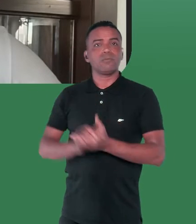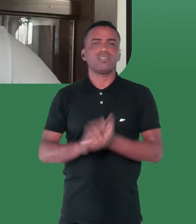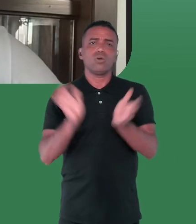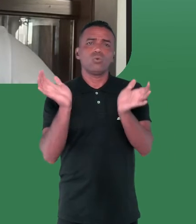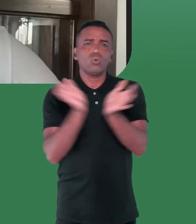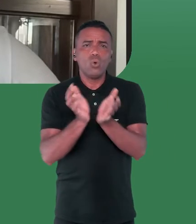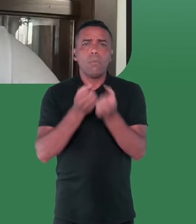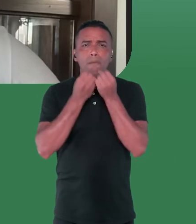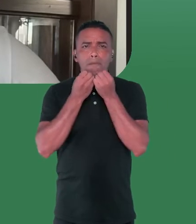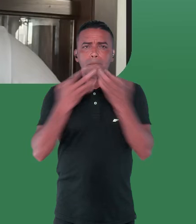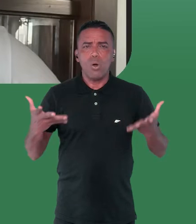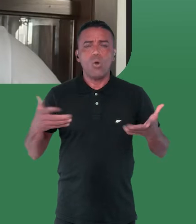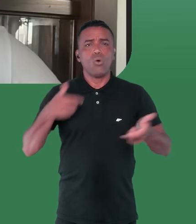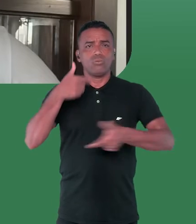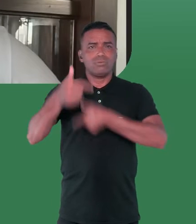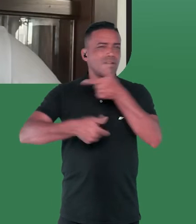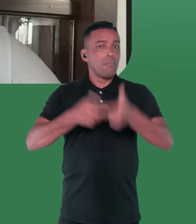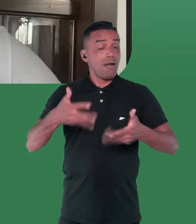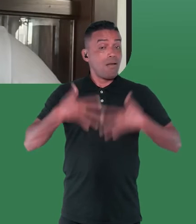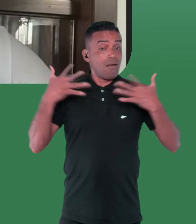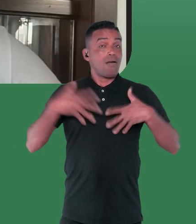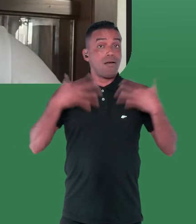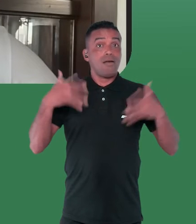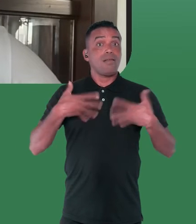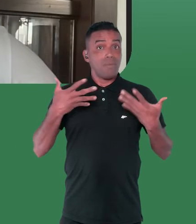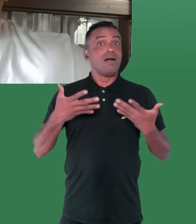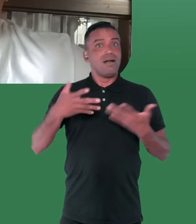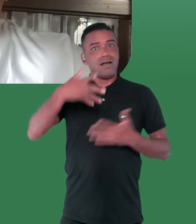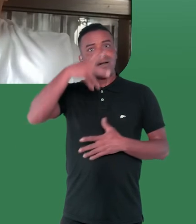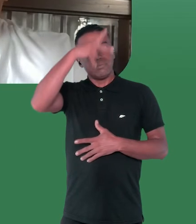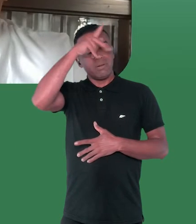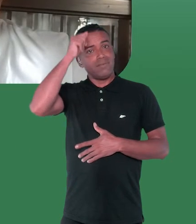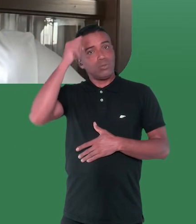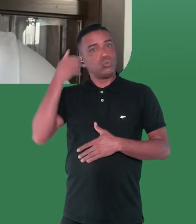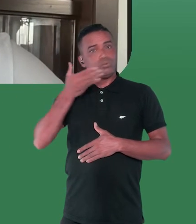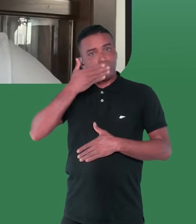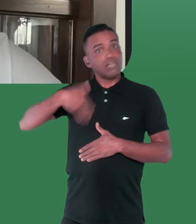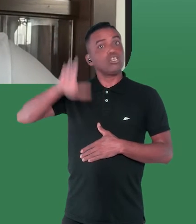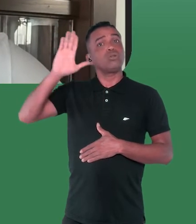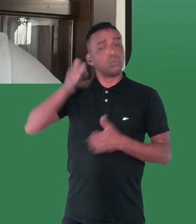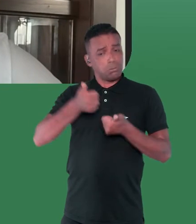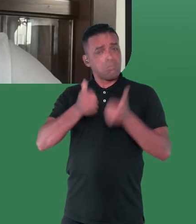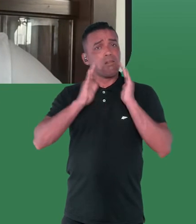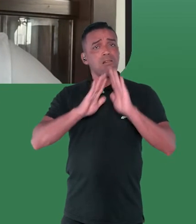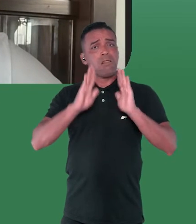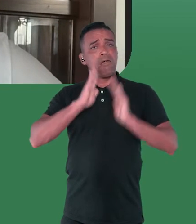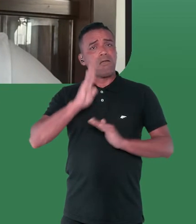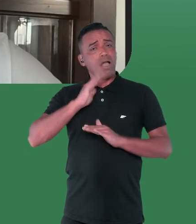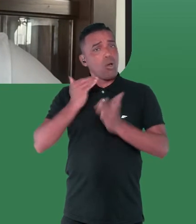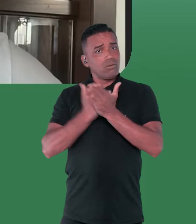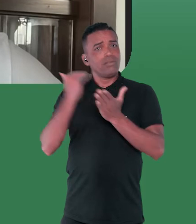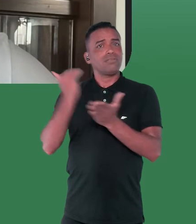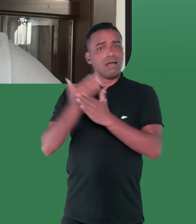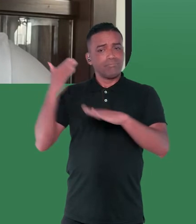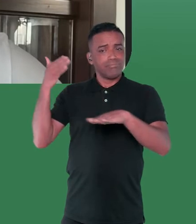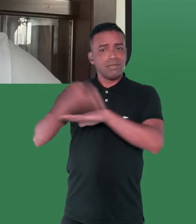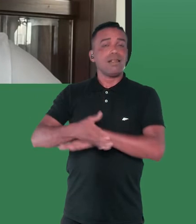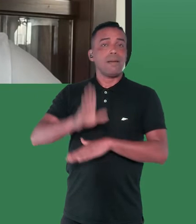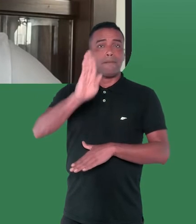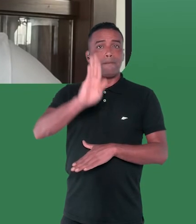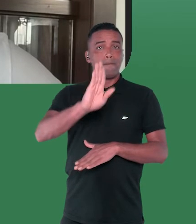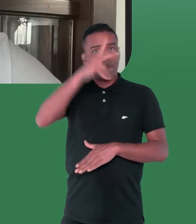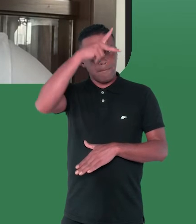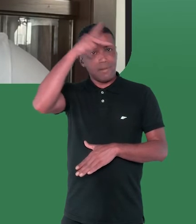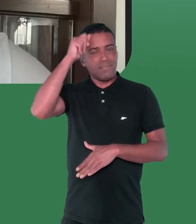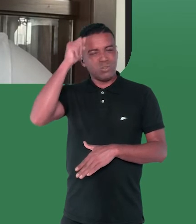boa, menina, uma turma boa, animada, a gente ia fazer uma campanha legal aí, tentando chegar na prefeitura.